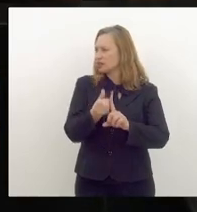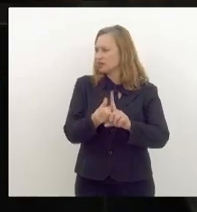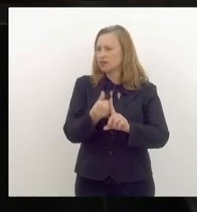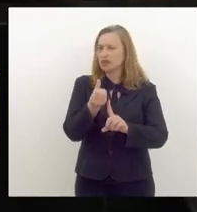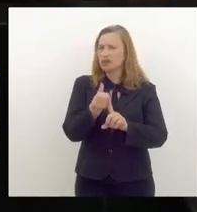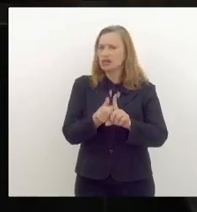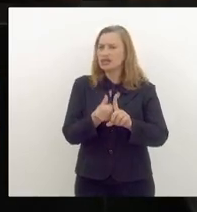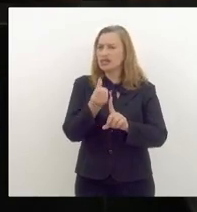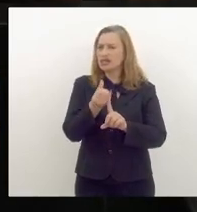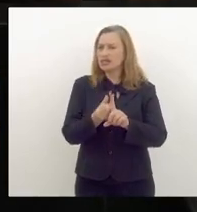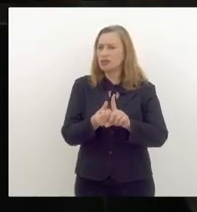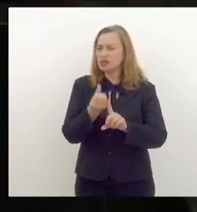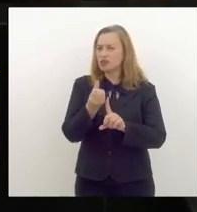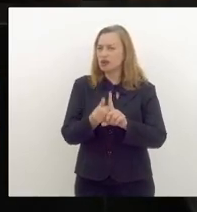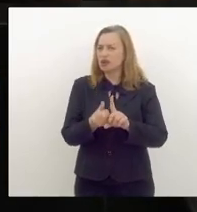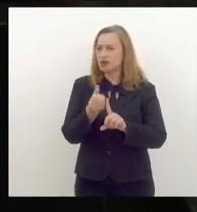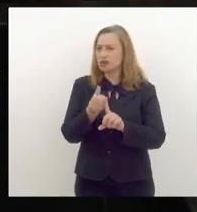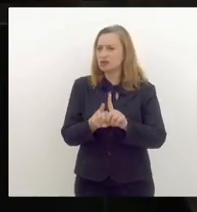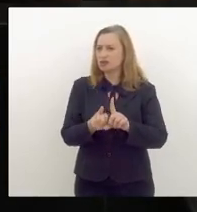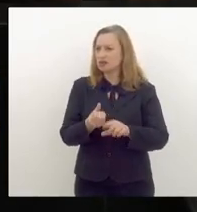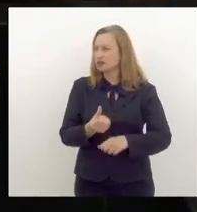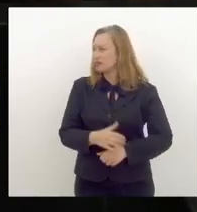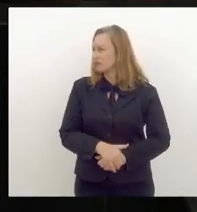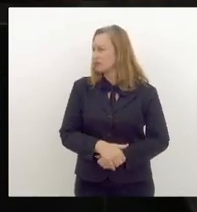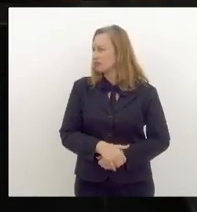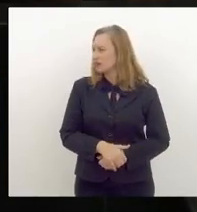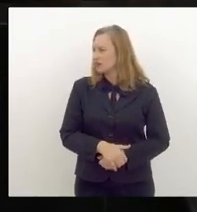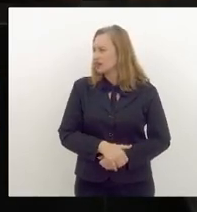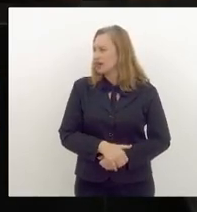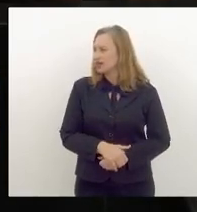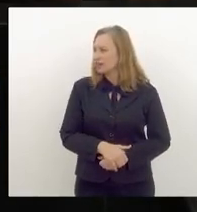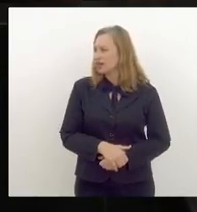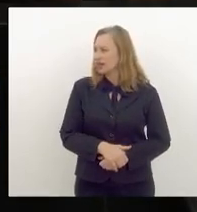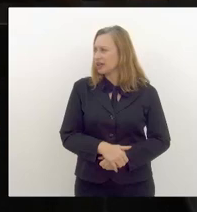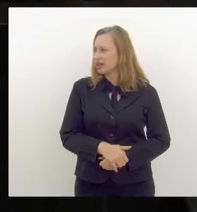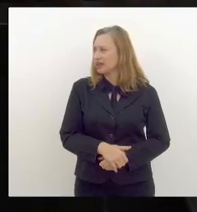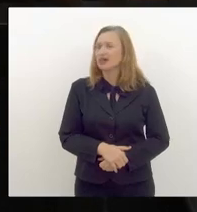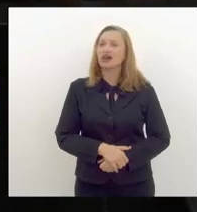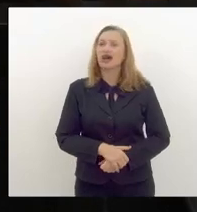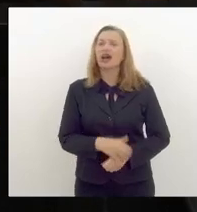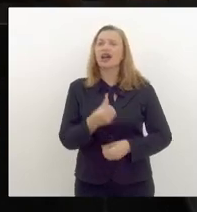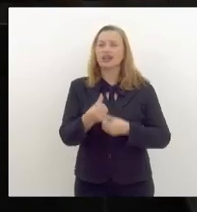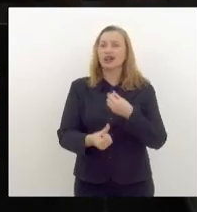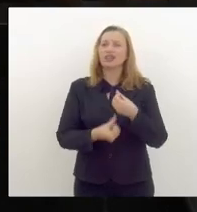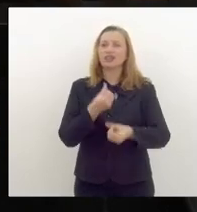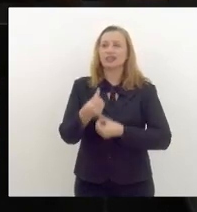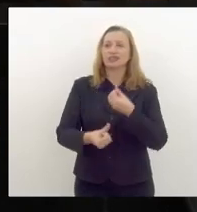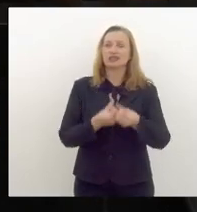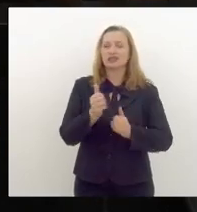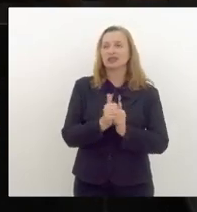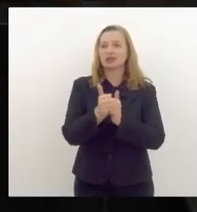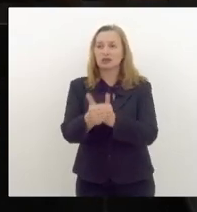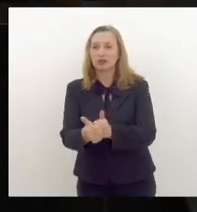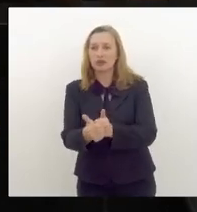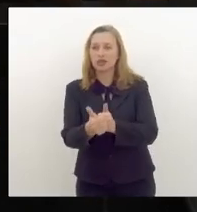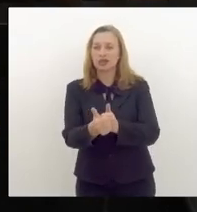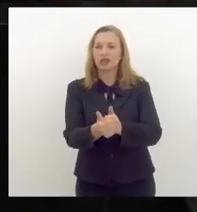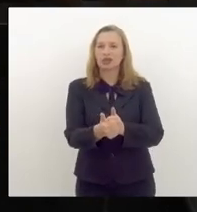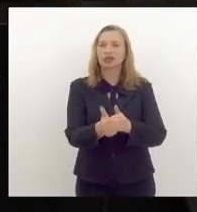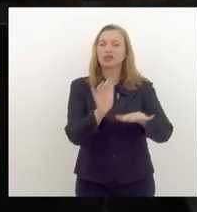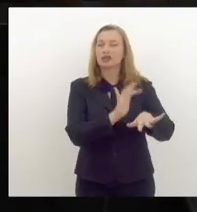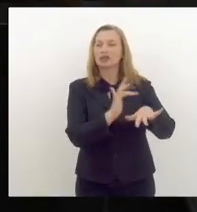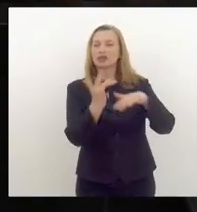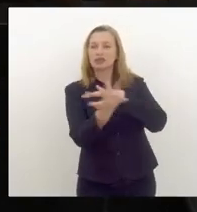queridíssimo amigo deputado Luiz Paulo cidadãos E cidadãs que nos acompanham pela TV alerj nos seguem pelas redes